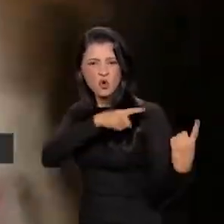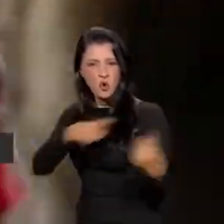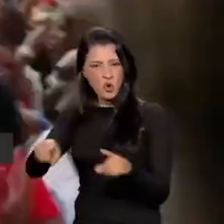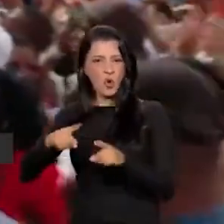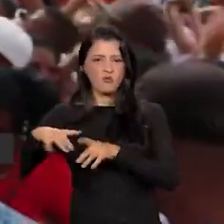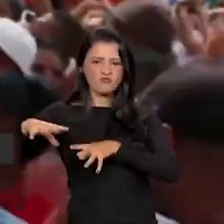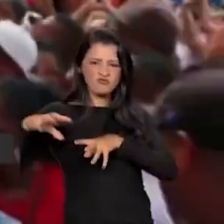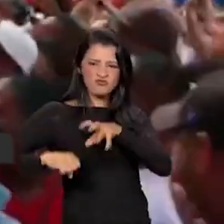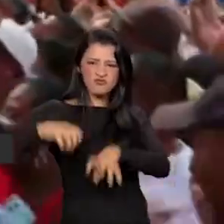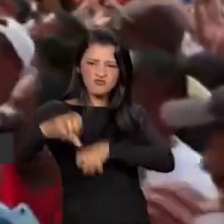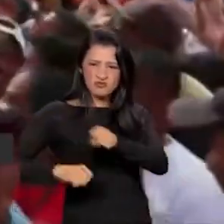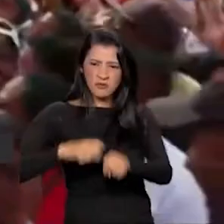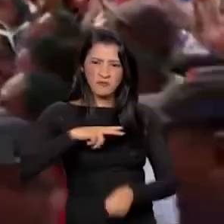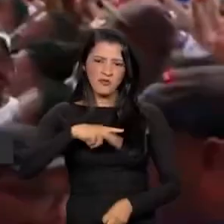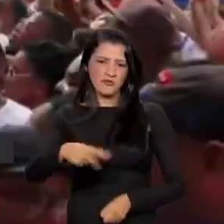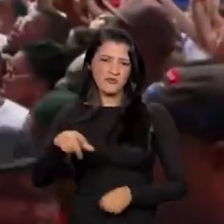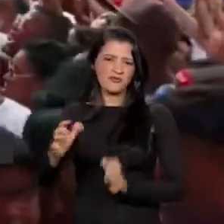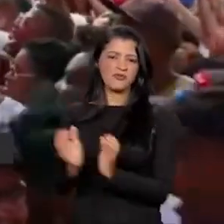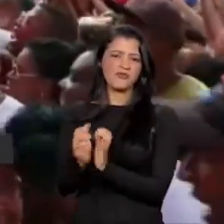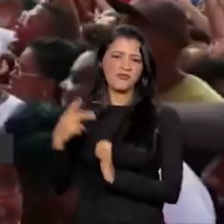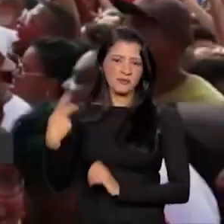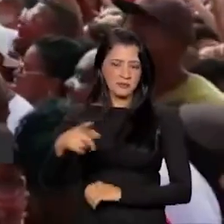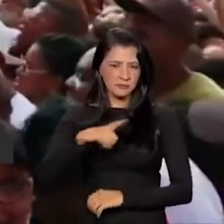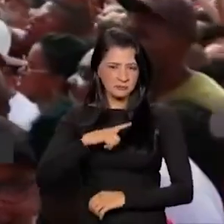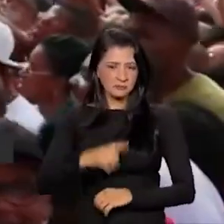tropas portuguesas.